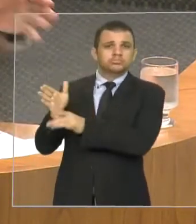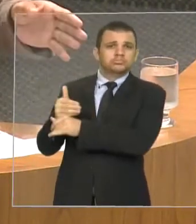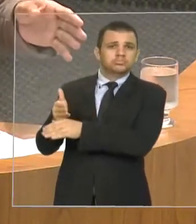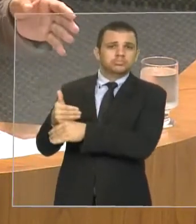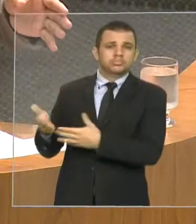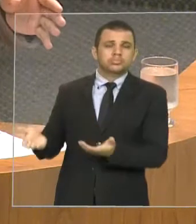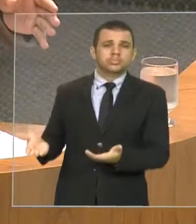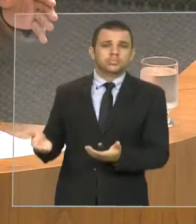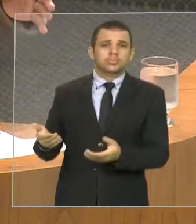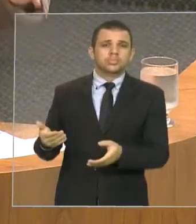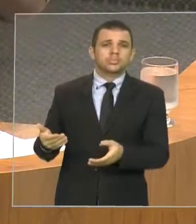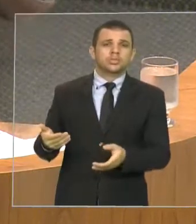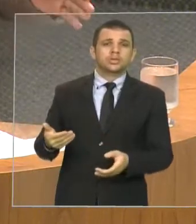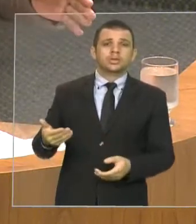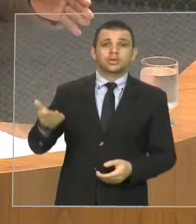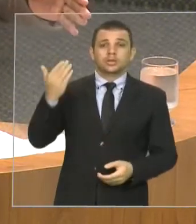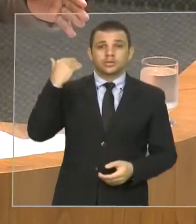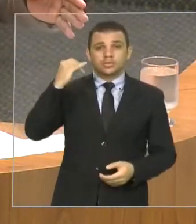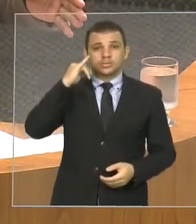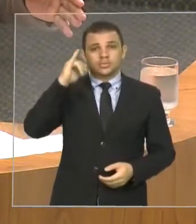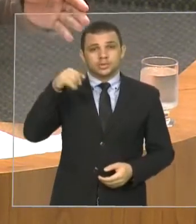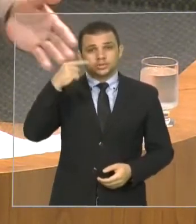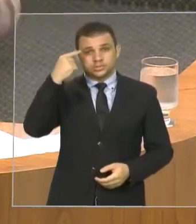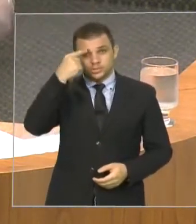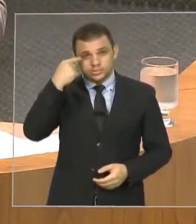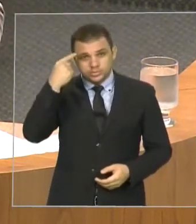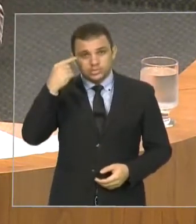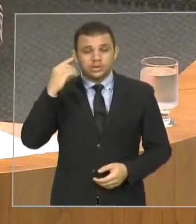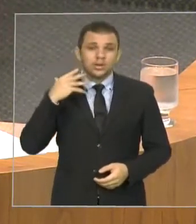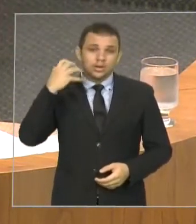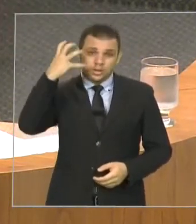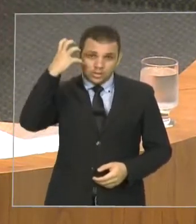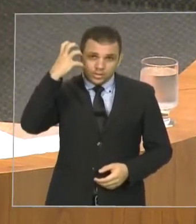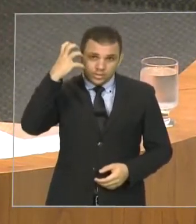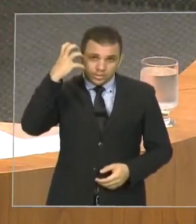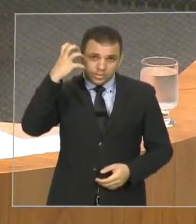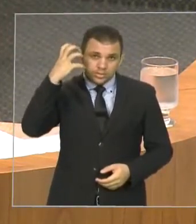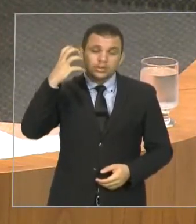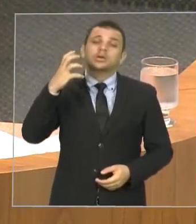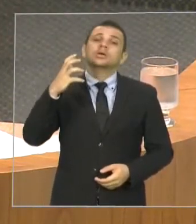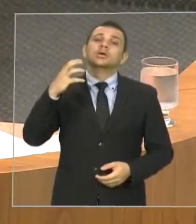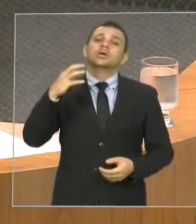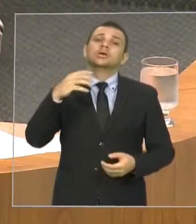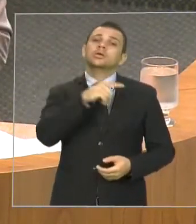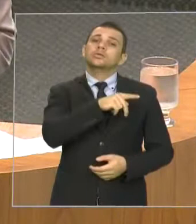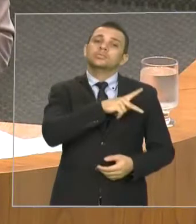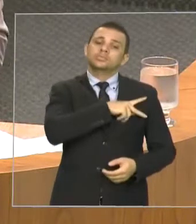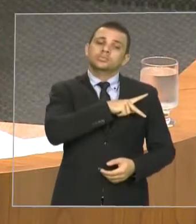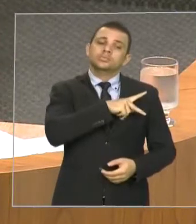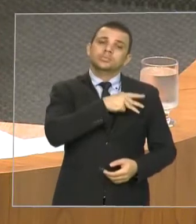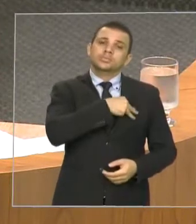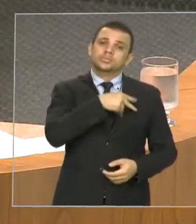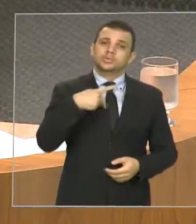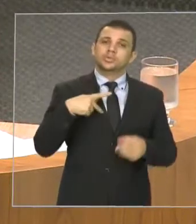De Jackson Lago, de Rosiana Sarney, e a mudança hoje para o governador Flávio Dino.